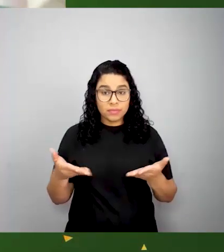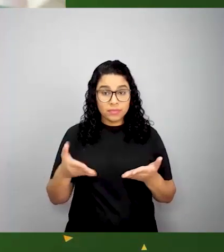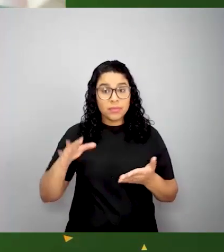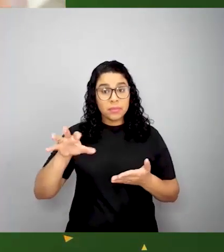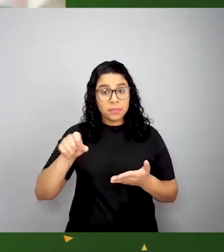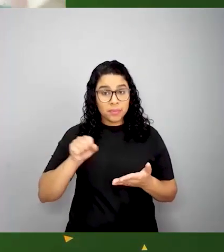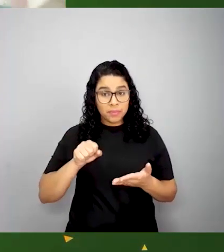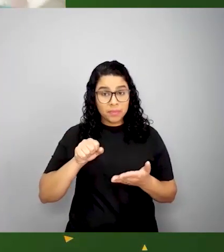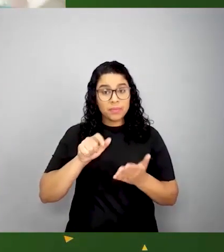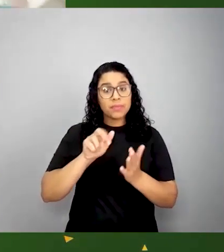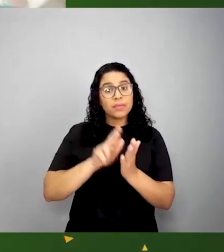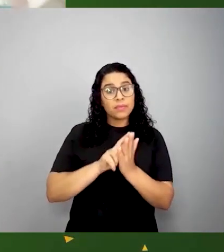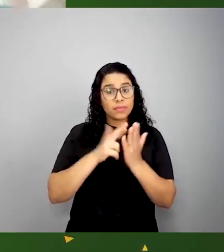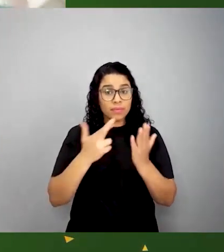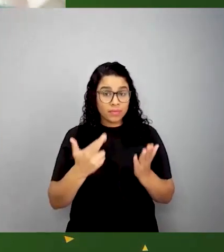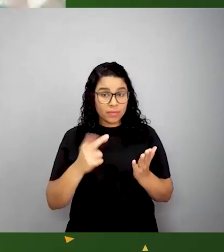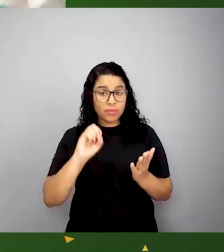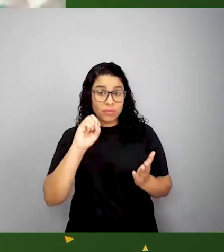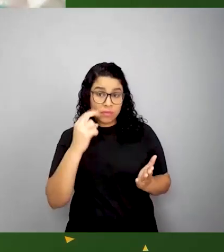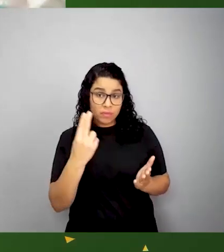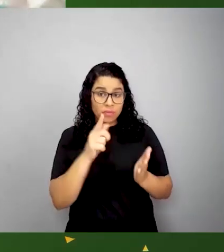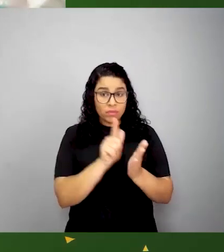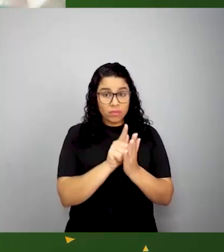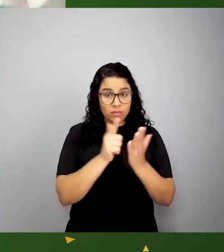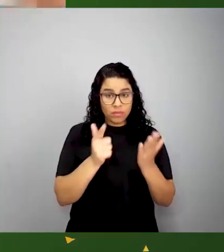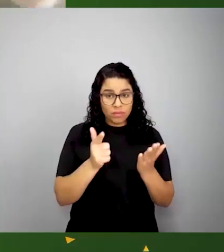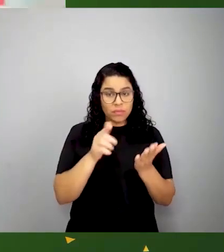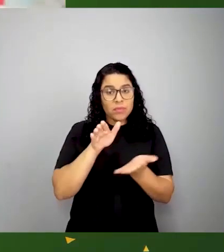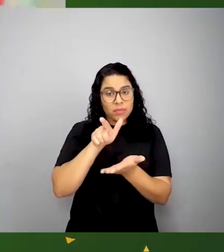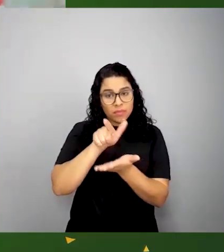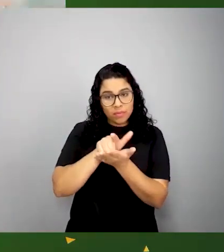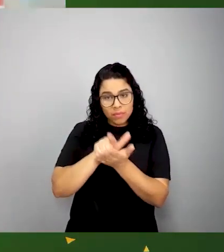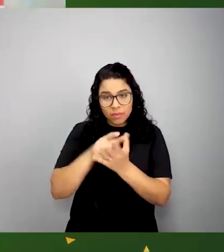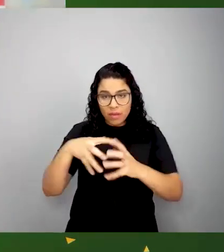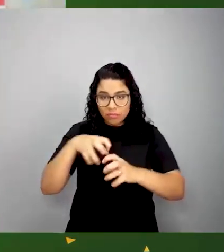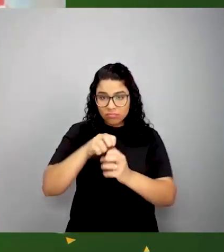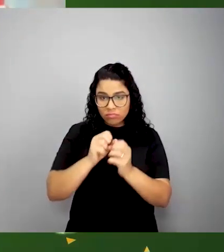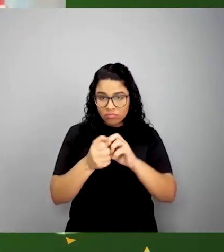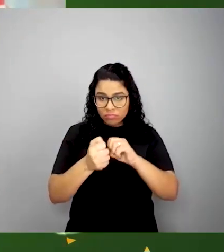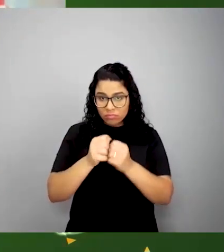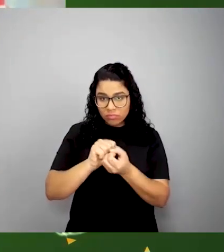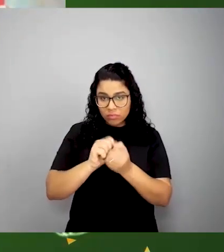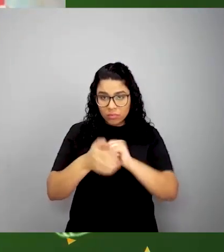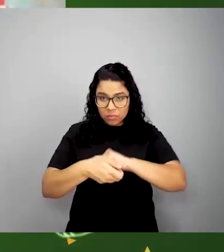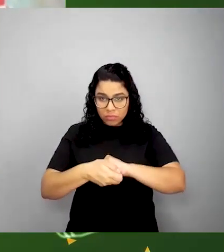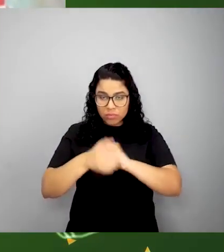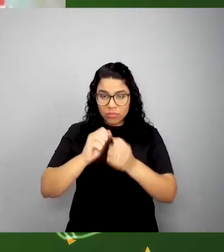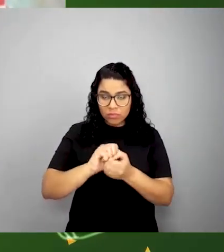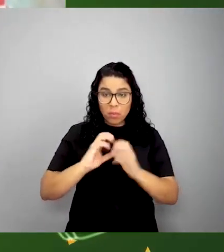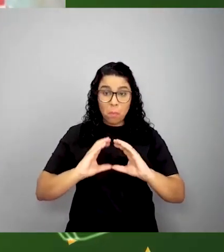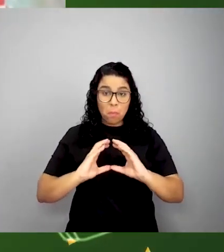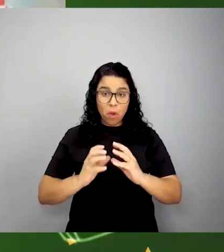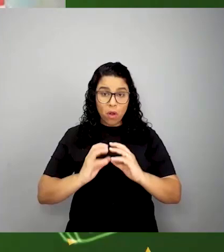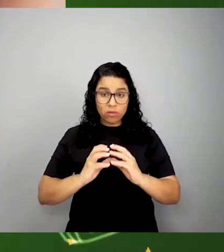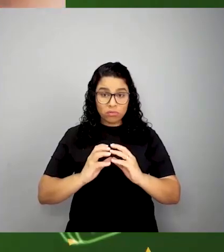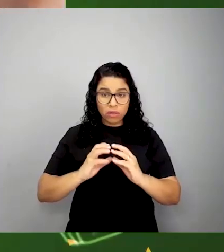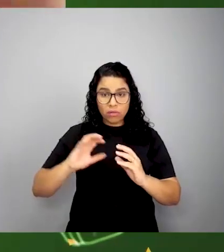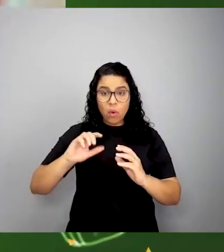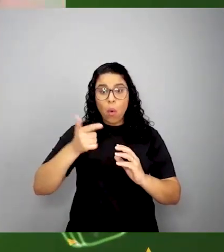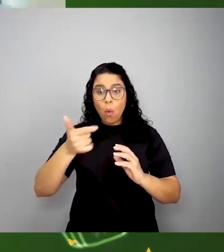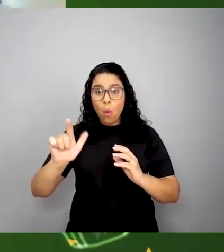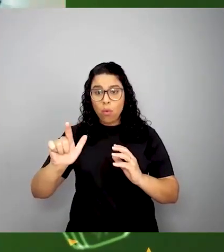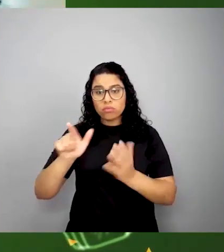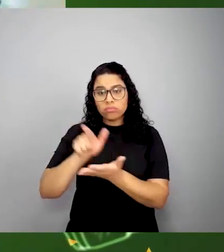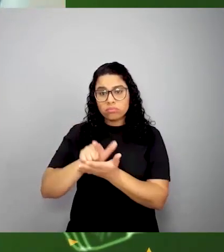Agora nós vamos pegar revistas ou jornais, fazer bolinhas, colocando uma folha sobre a outra.